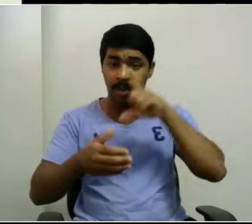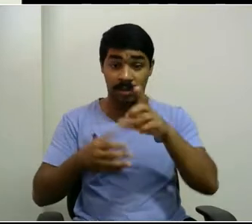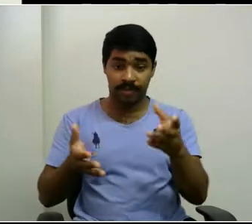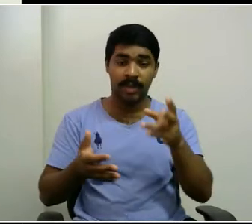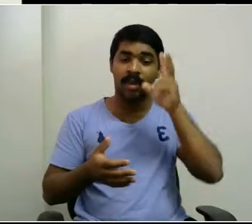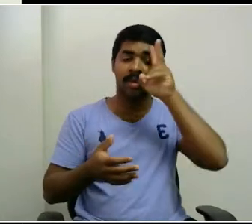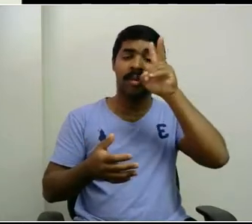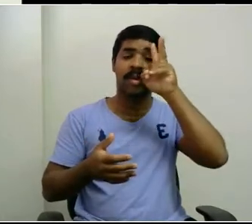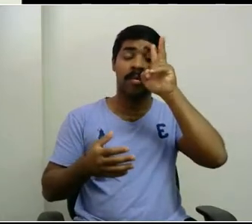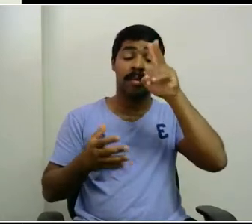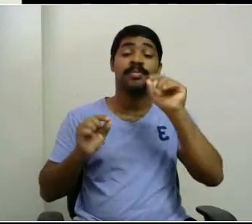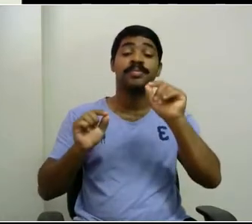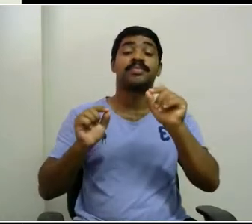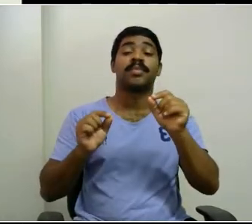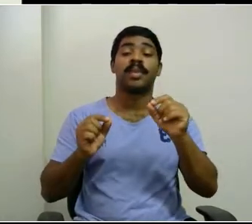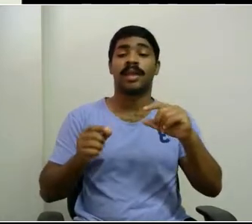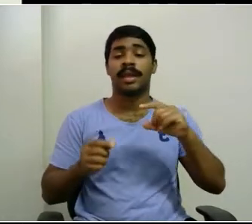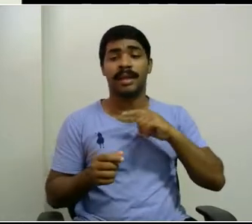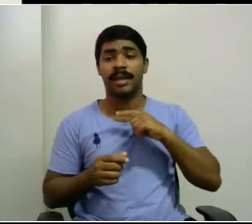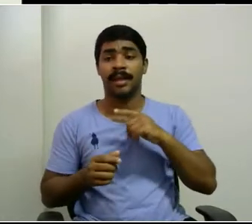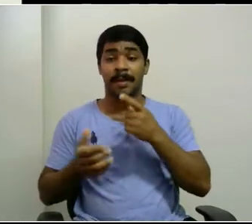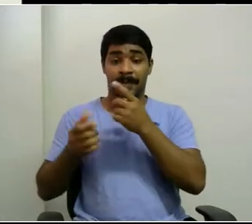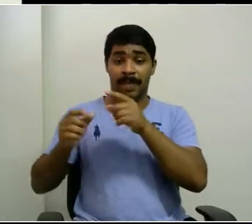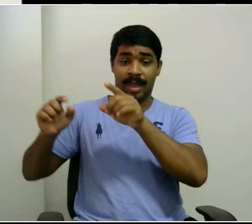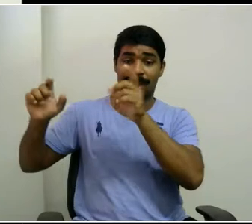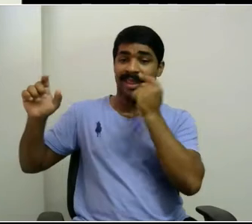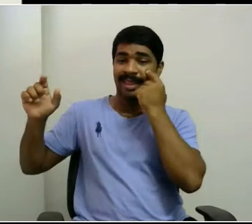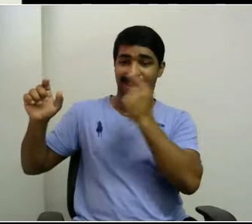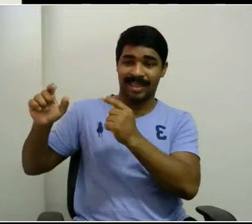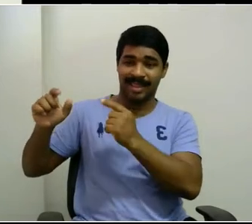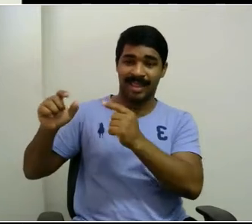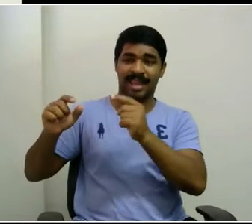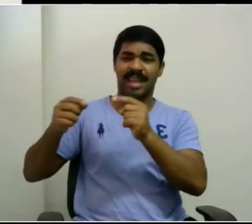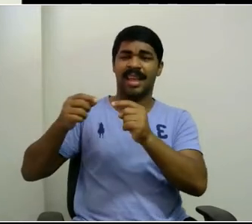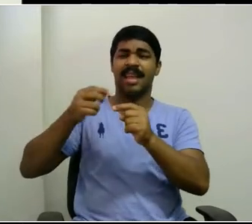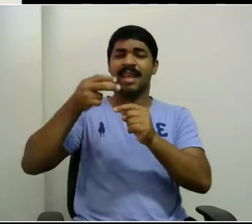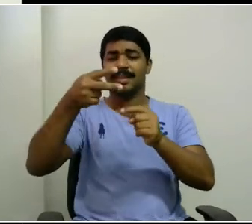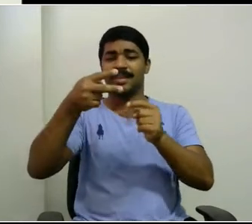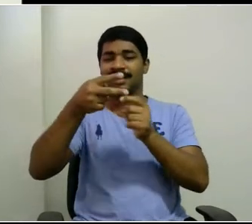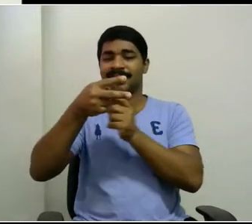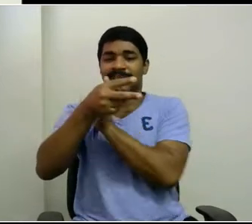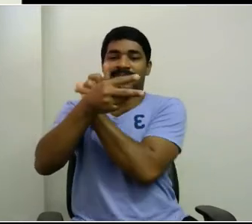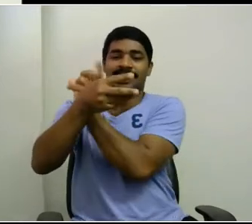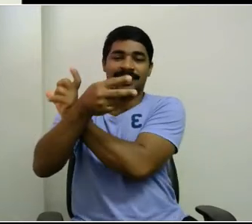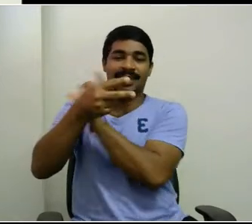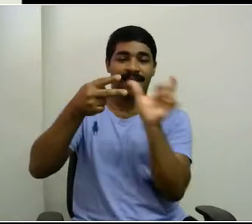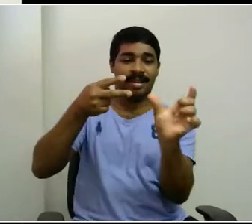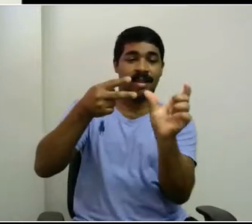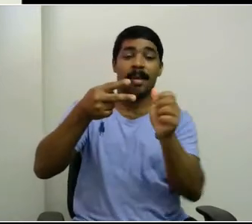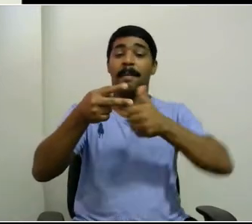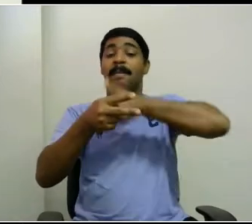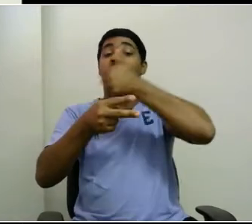recapitulando aqui. Primeiramente, a gente resolveu esse lado aqui, ó. Juntamos essa fração aqui, ó. Tá? Depois, a gente